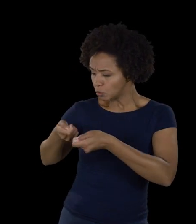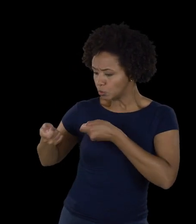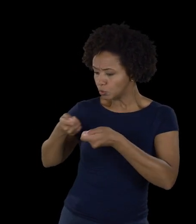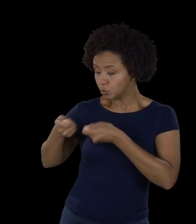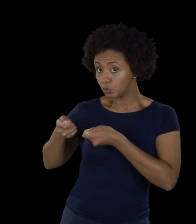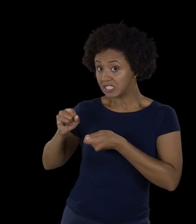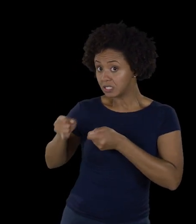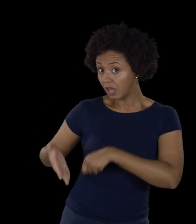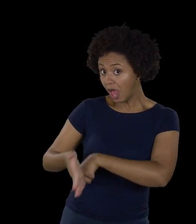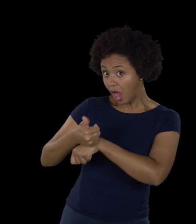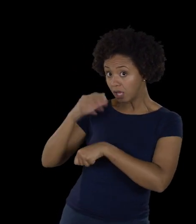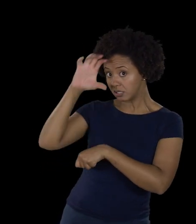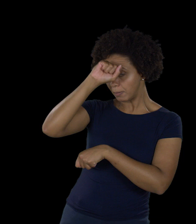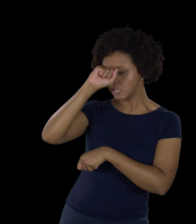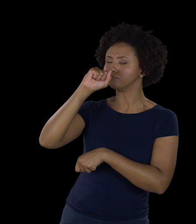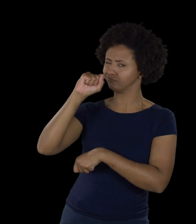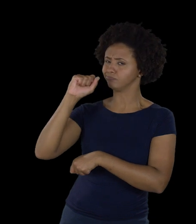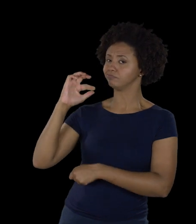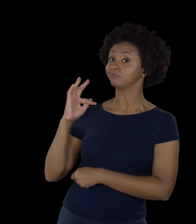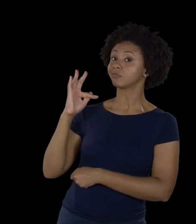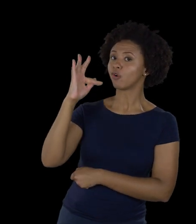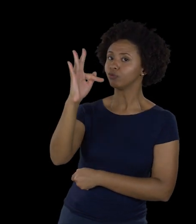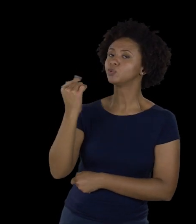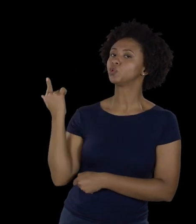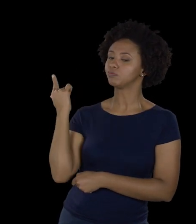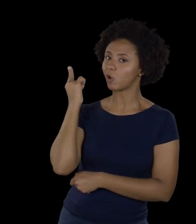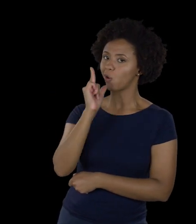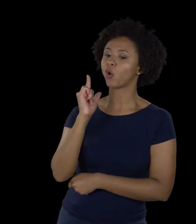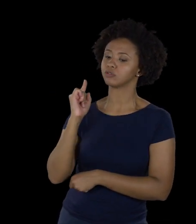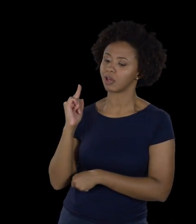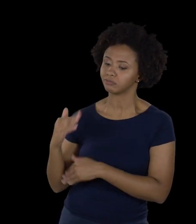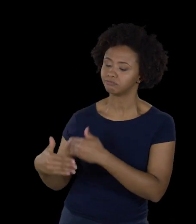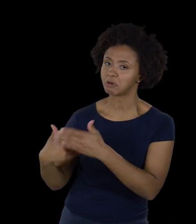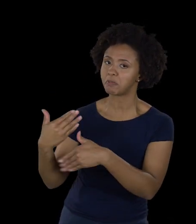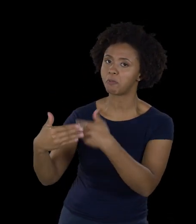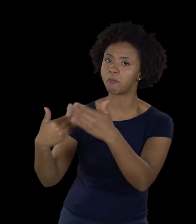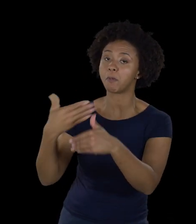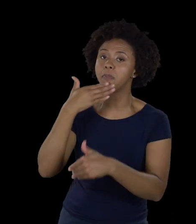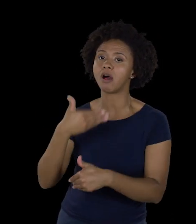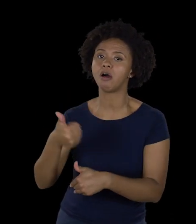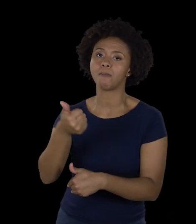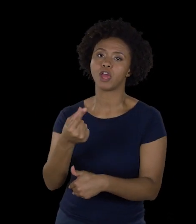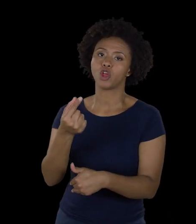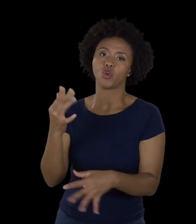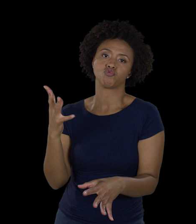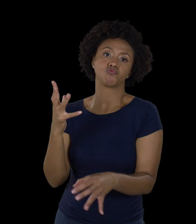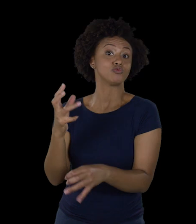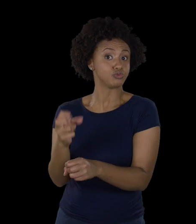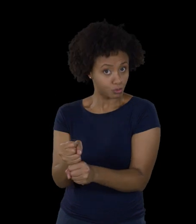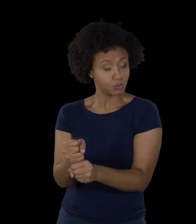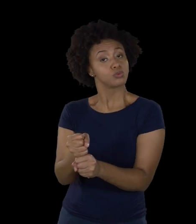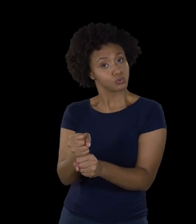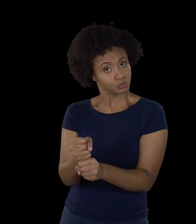antes, você com certeza lá no futuro vai poder colher um resultado melhor em função aí do acúmulo de um